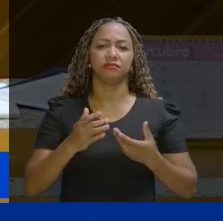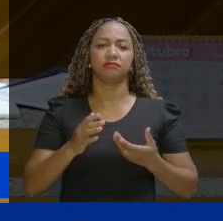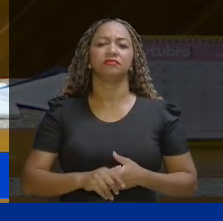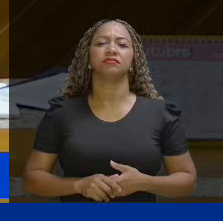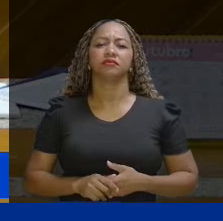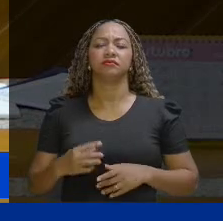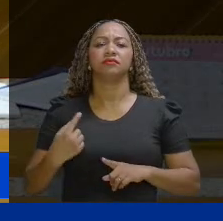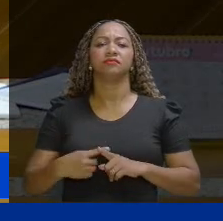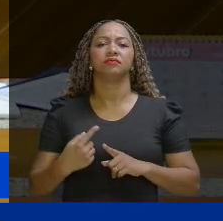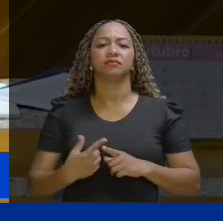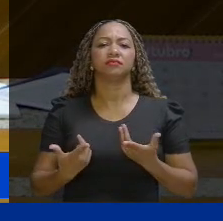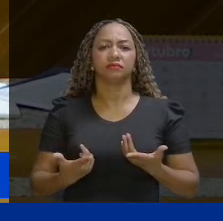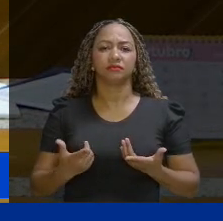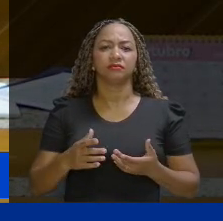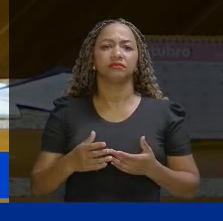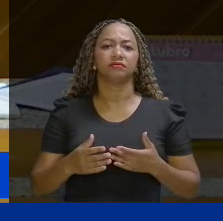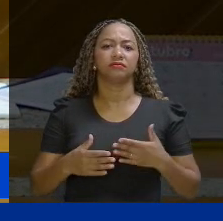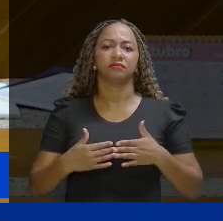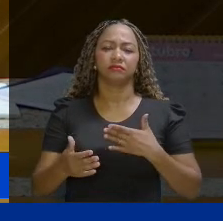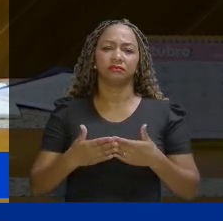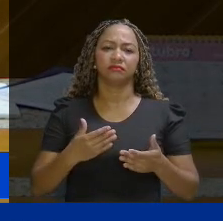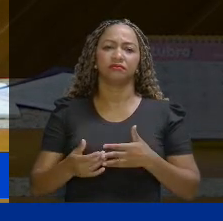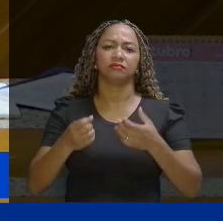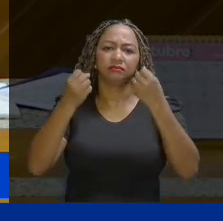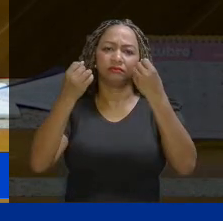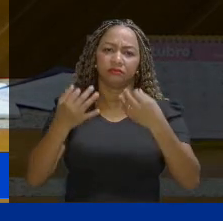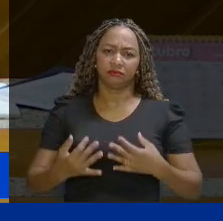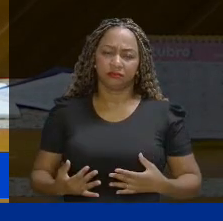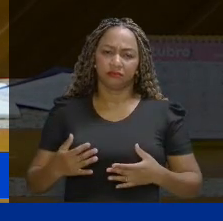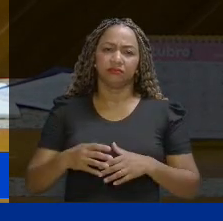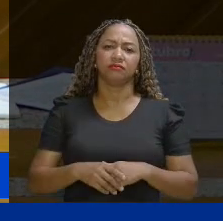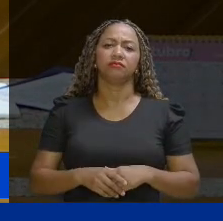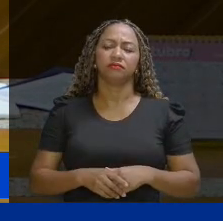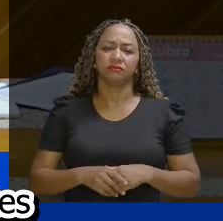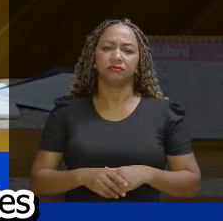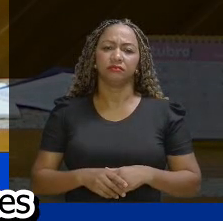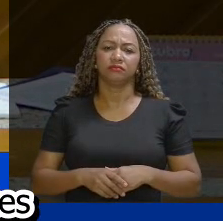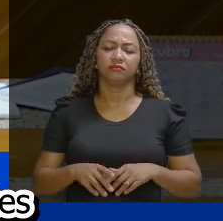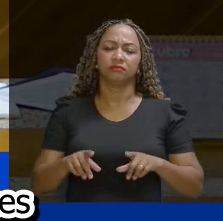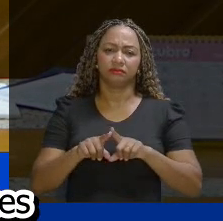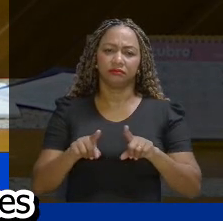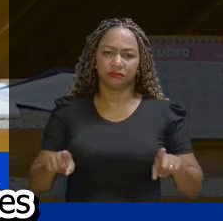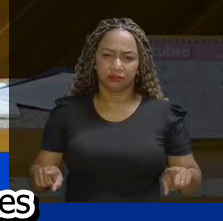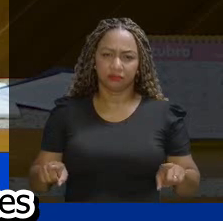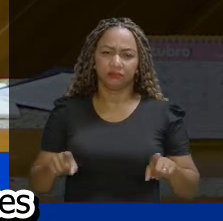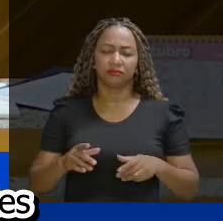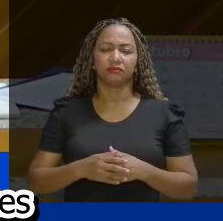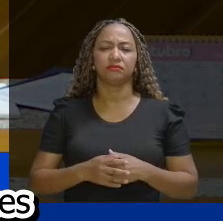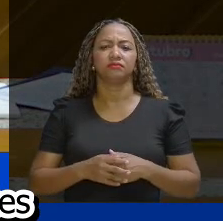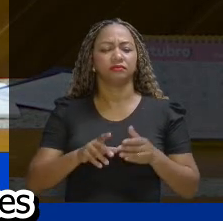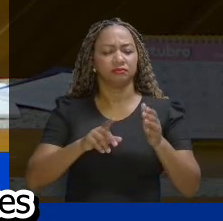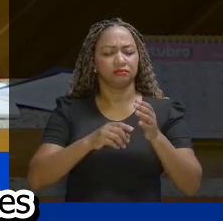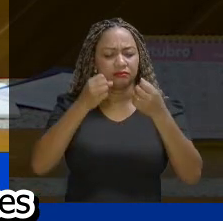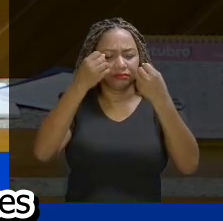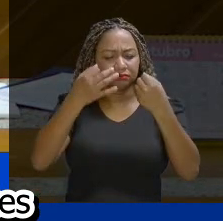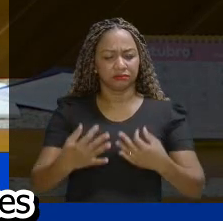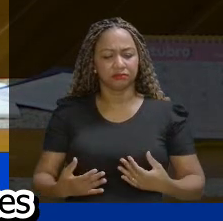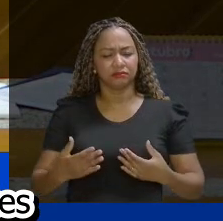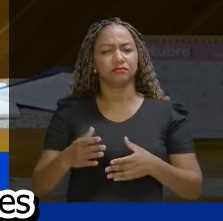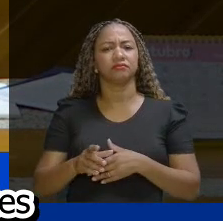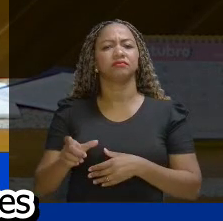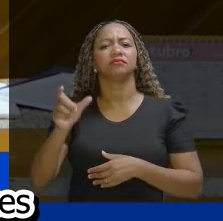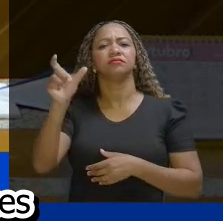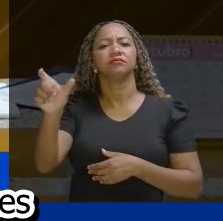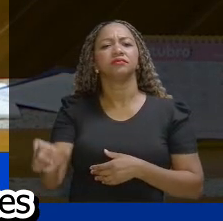especialmente quando isso não padece de qualquer vício que justifique o manejo dessa espécie. Contudo, as questões suscitadas pelos